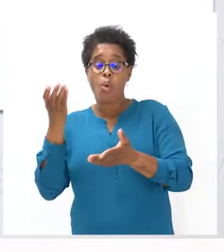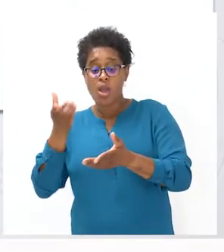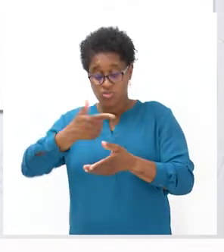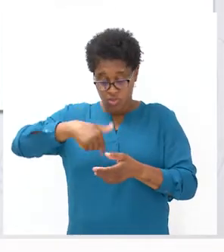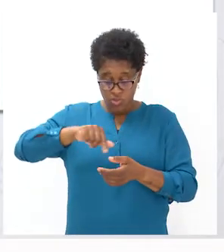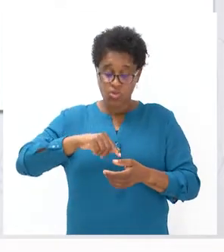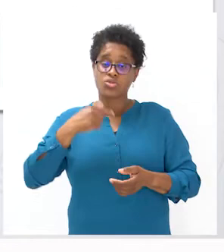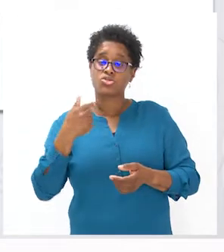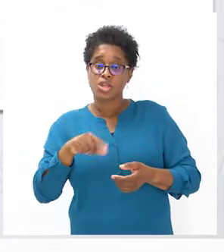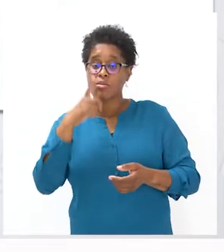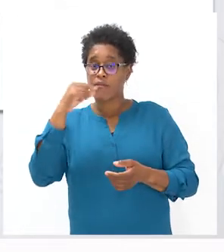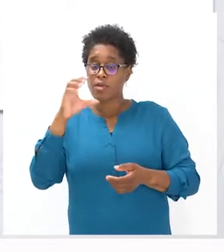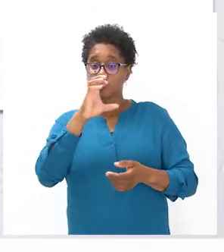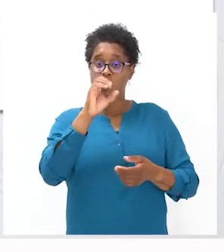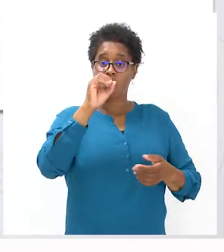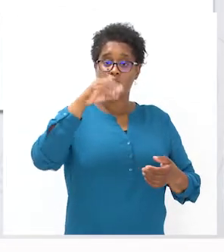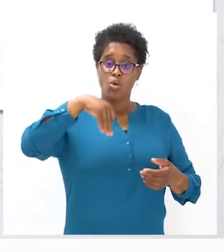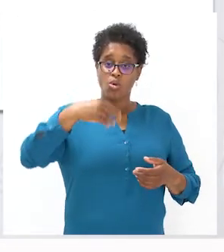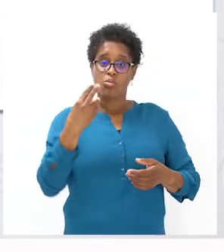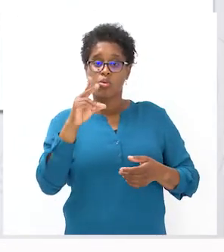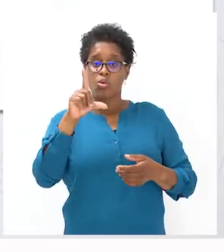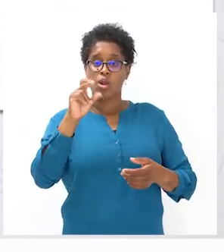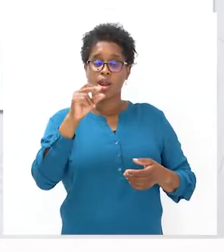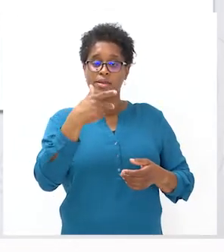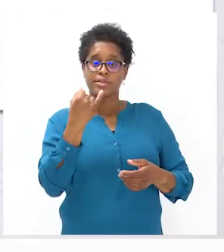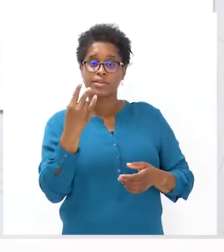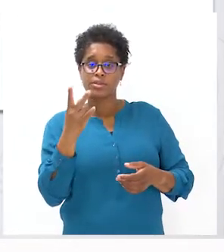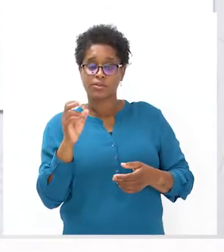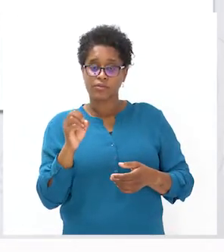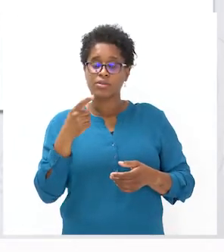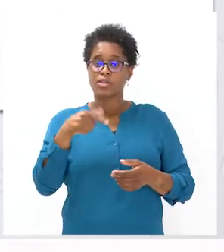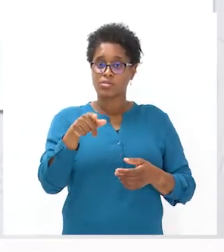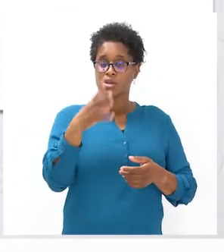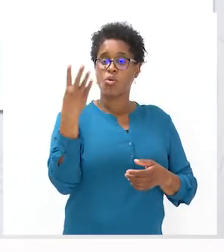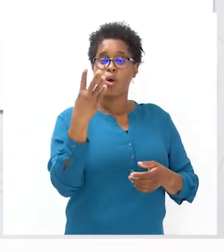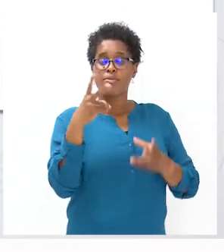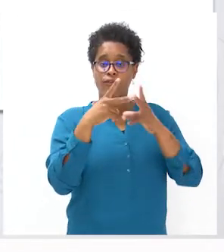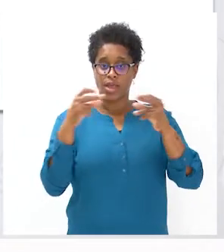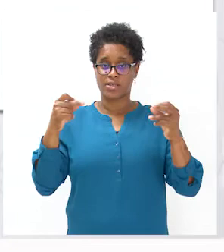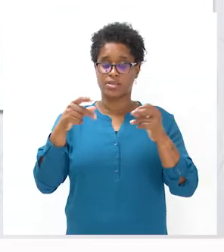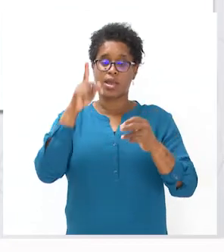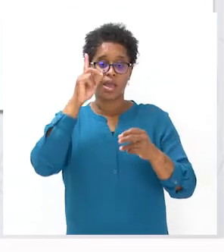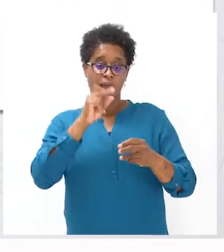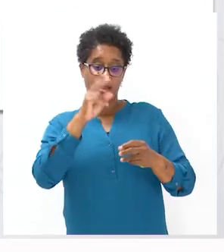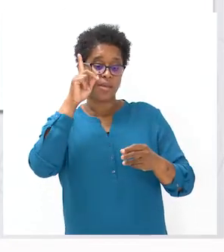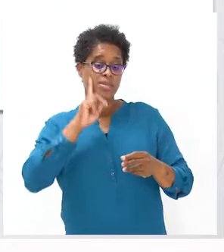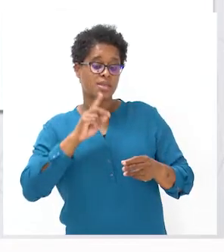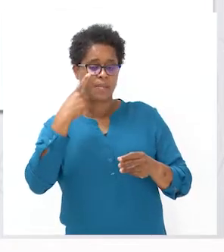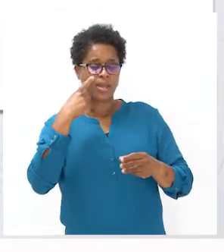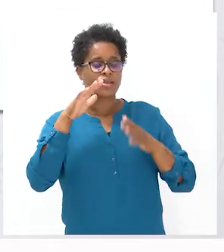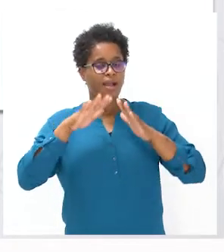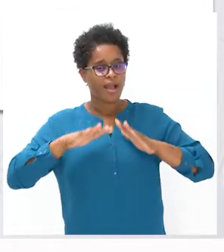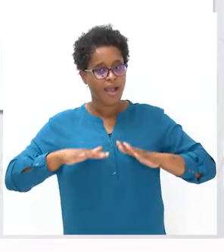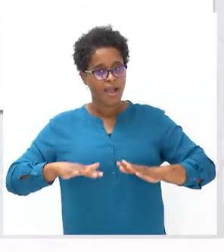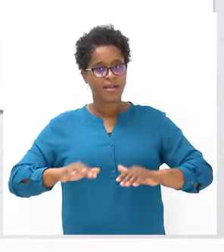temos verbos copulativos. Então, temos aqui quatro frases. A menina parece